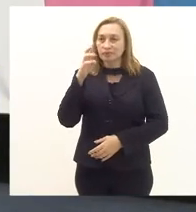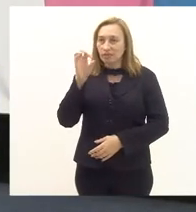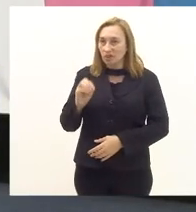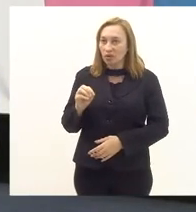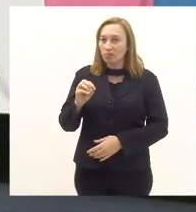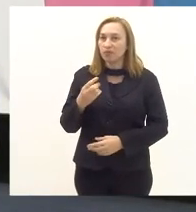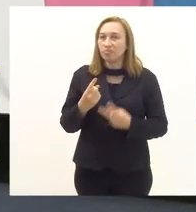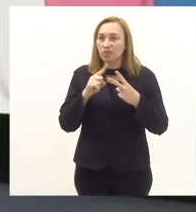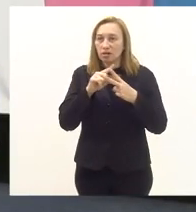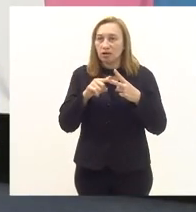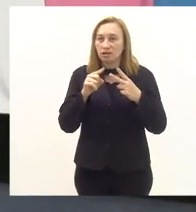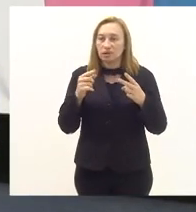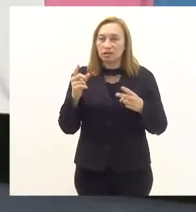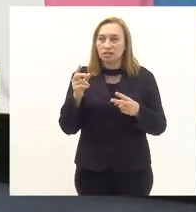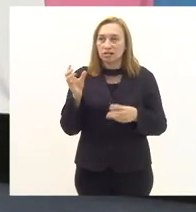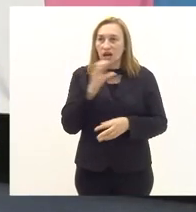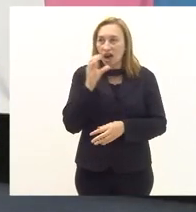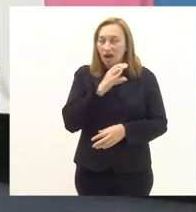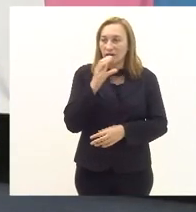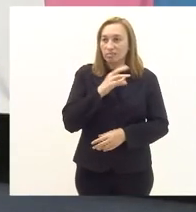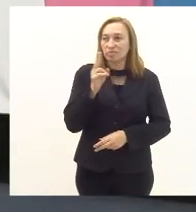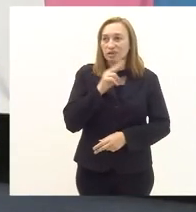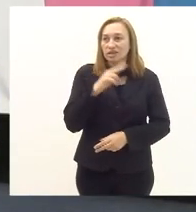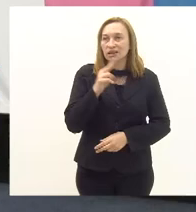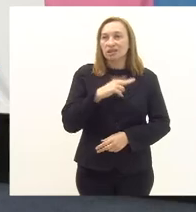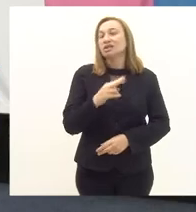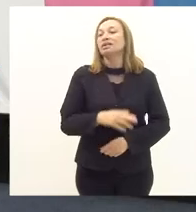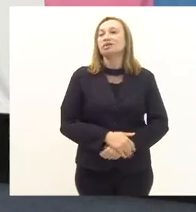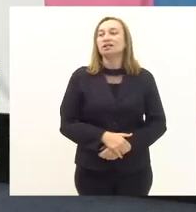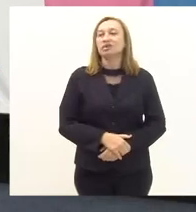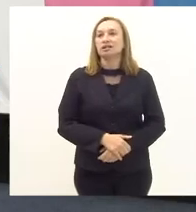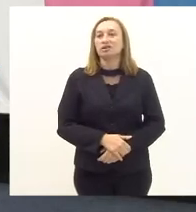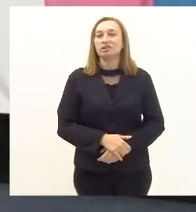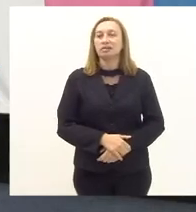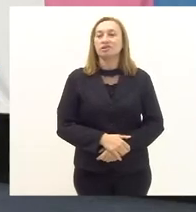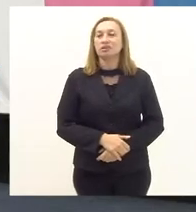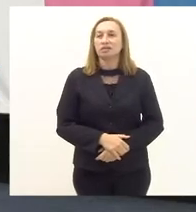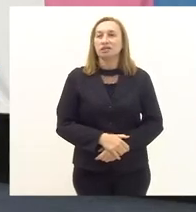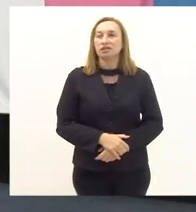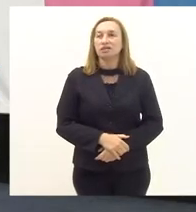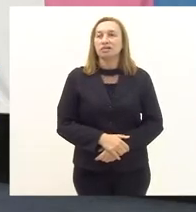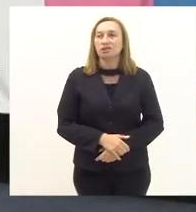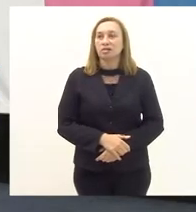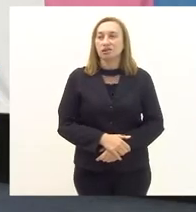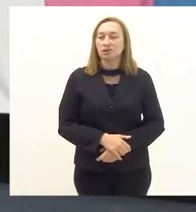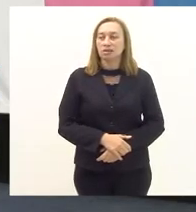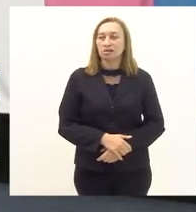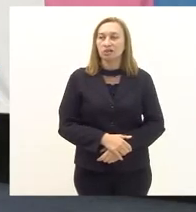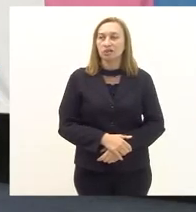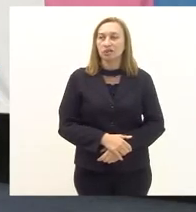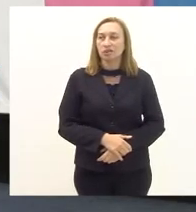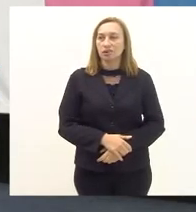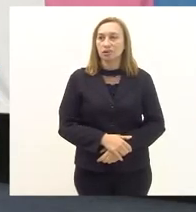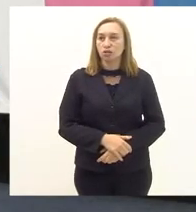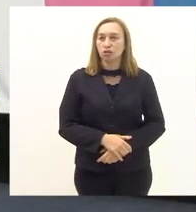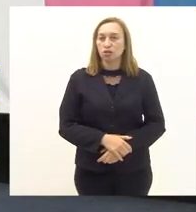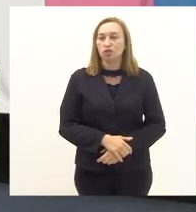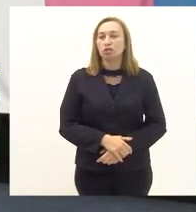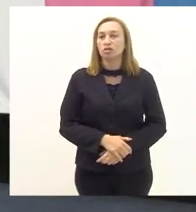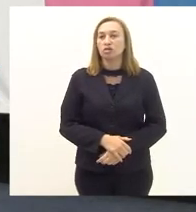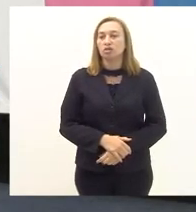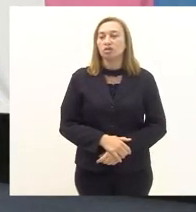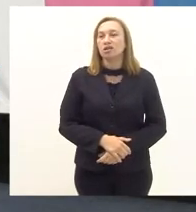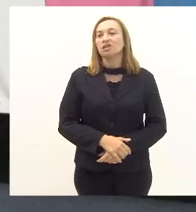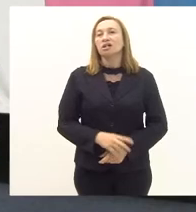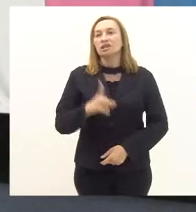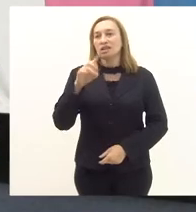duas questões bem rápidas. Rodrigues, apesar do Borges ser um lindo sobrenome, você me chamou de Borges duas vezes. Eu sou Rodrigues. É Rodrigues?